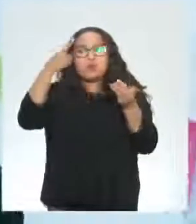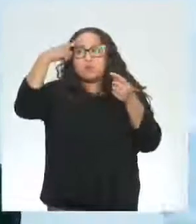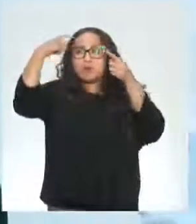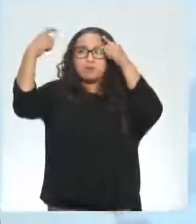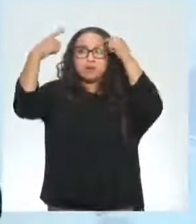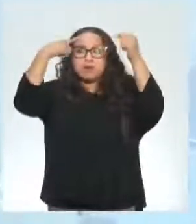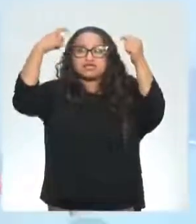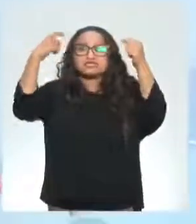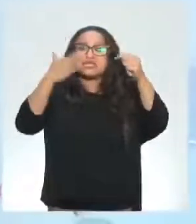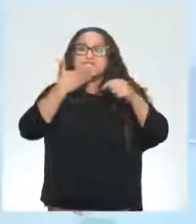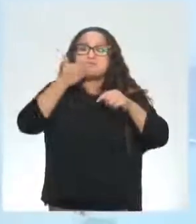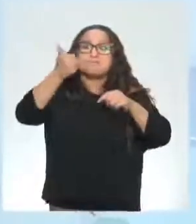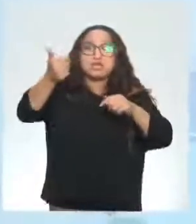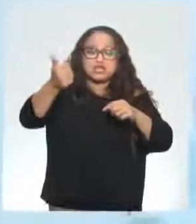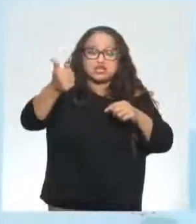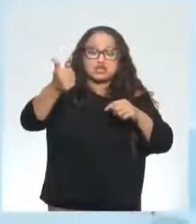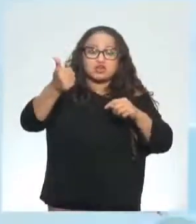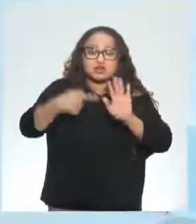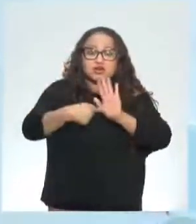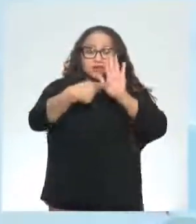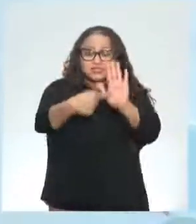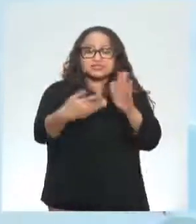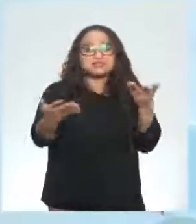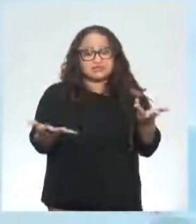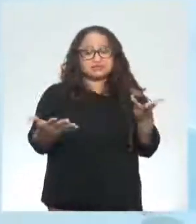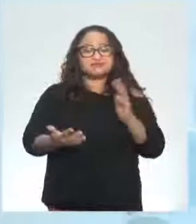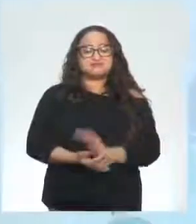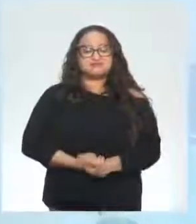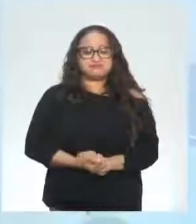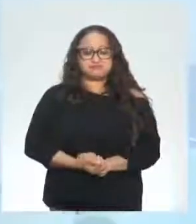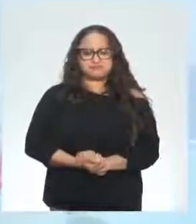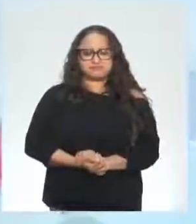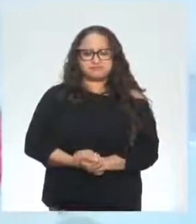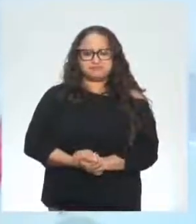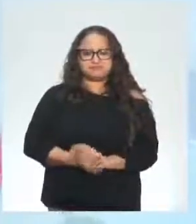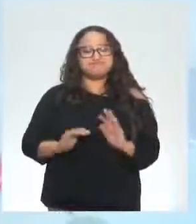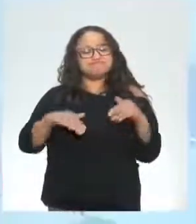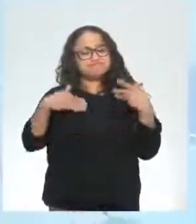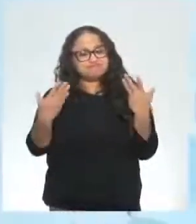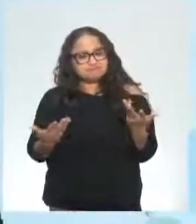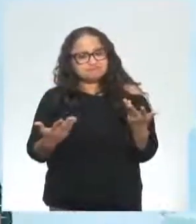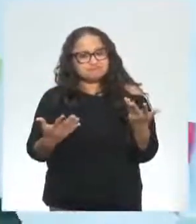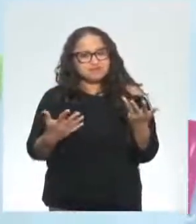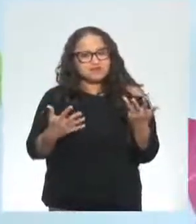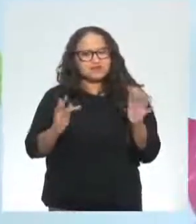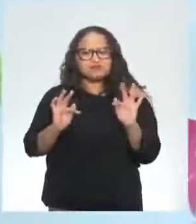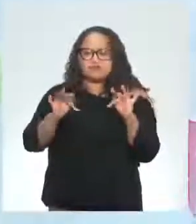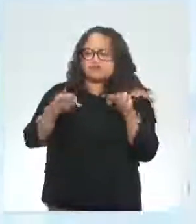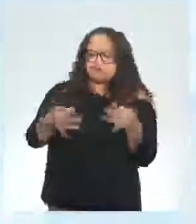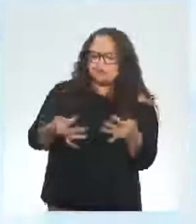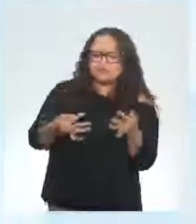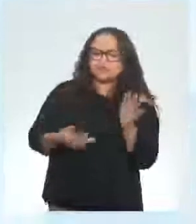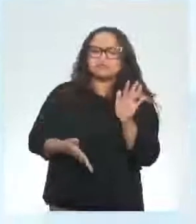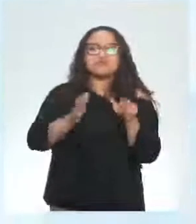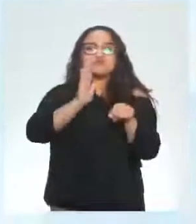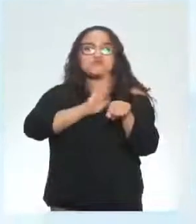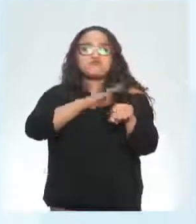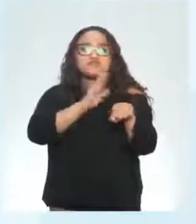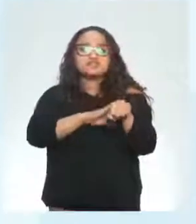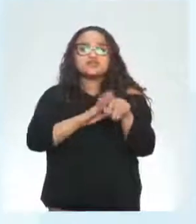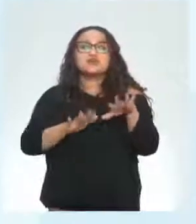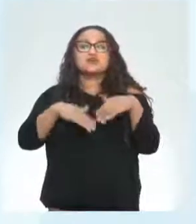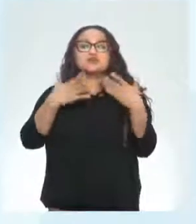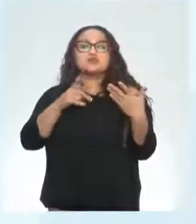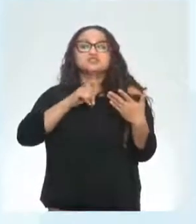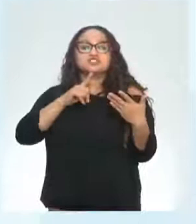projeto para, finalmente, né, ele ser executado. Tá bom? E aí, finalmente, né, a fase de produção é quando a gente procede